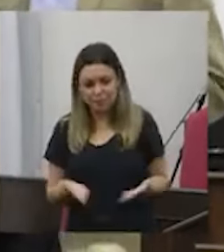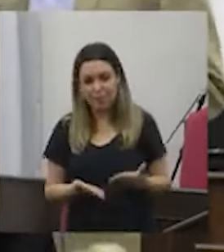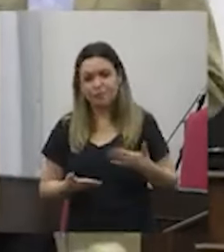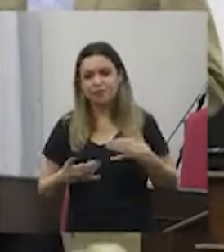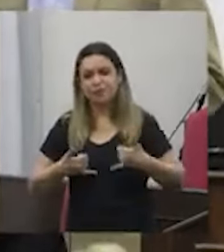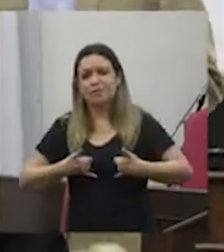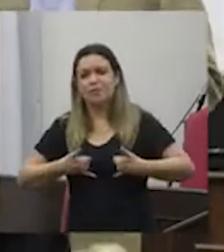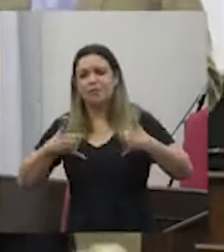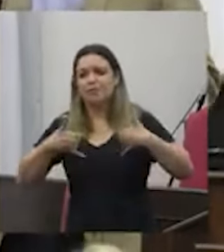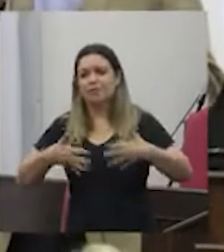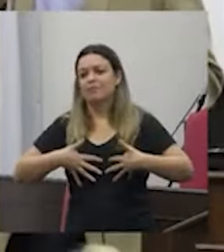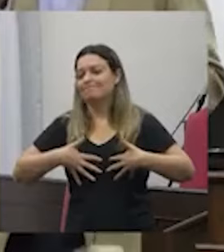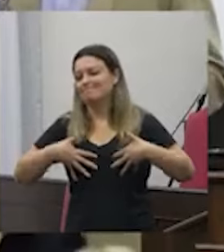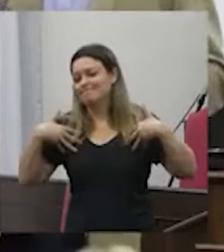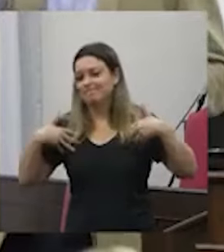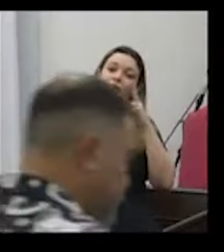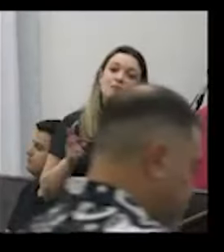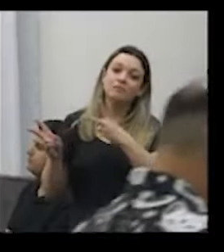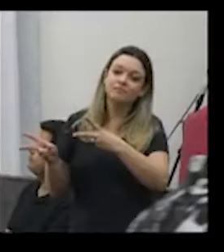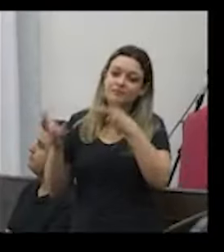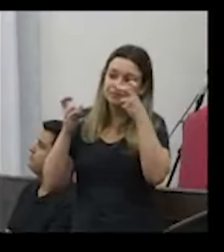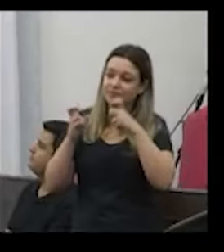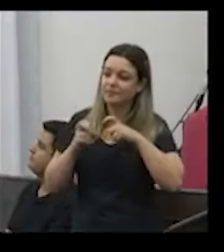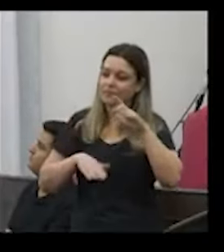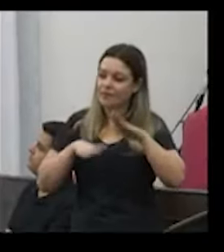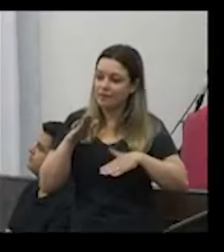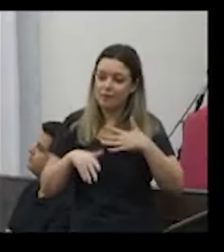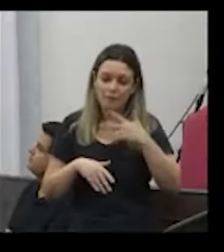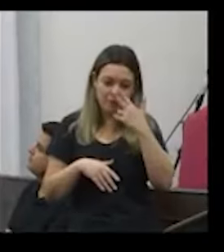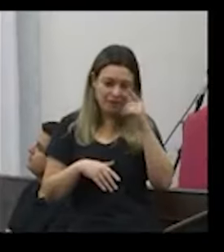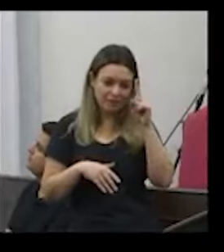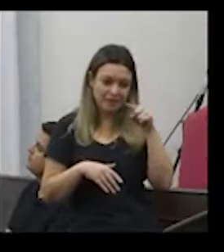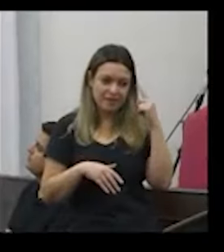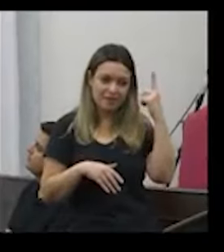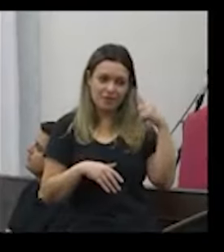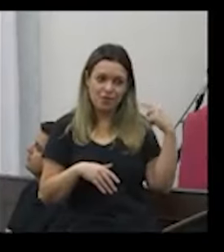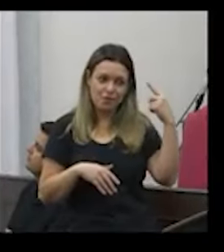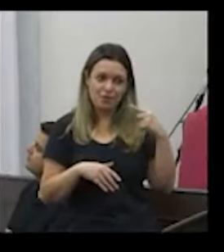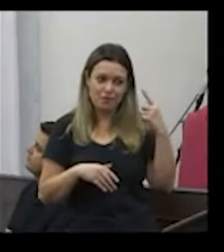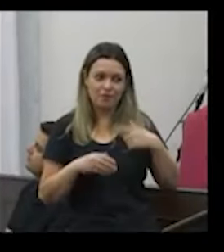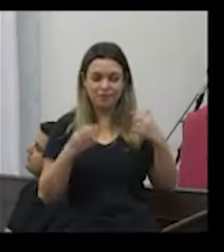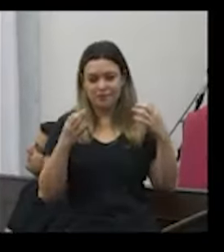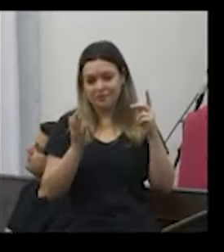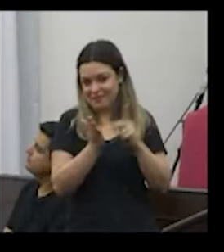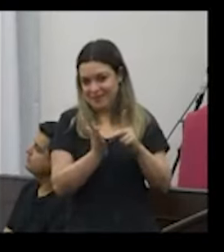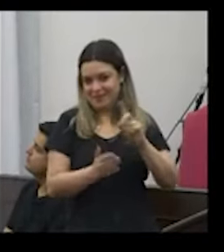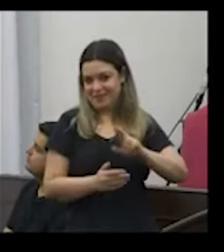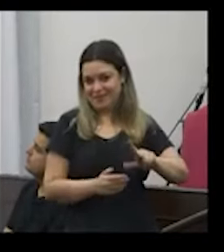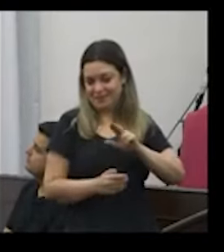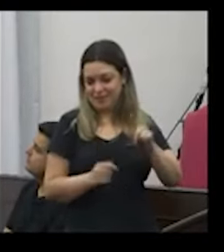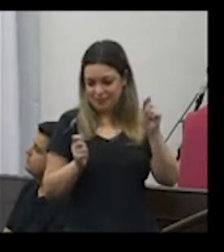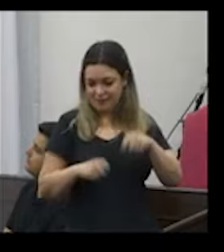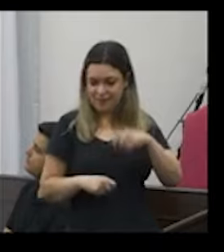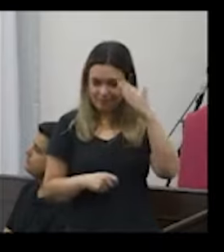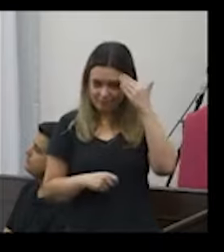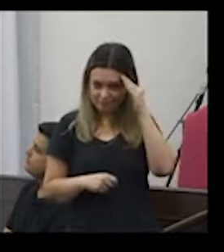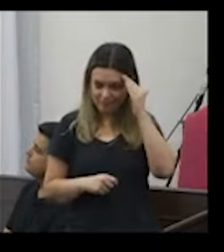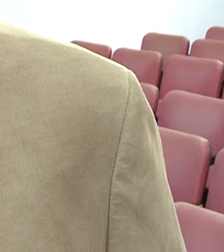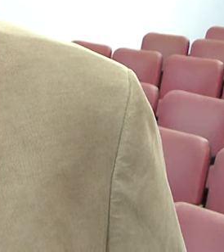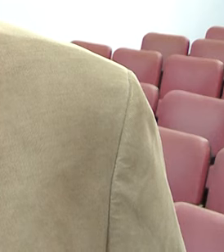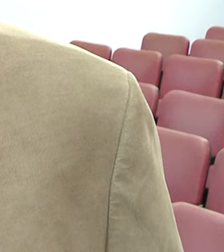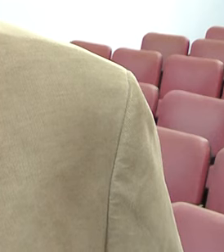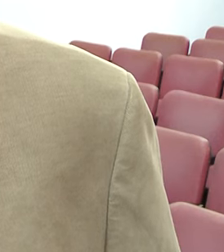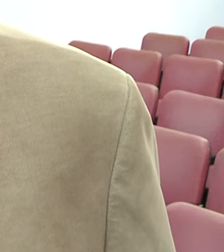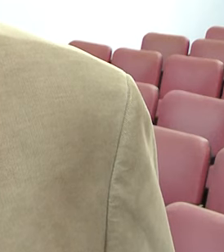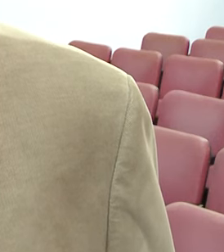do Departamento de Química da UFPR, com o tema Fazer Ciência em 10 Palavras ou Como se Constrói o Conhecimento.